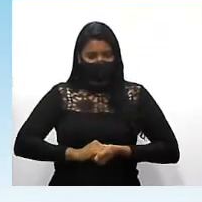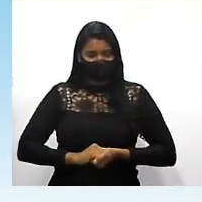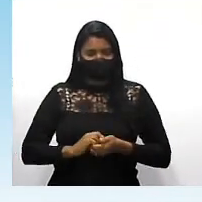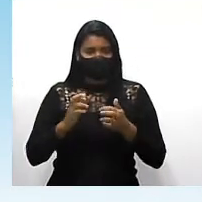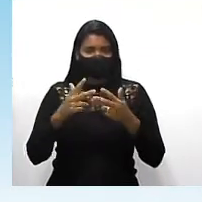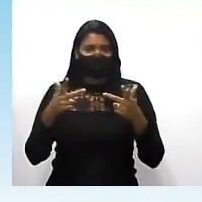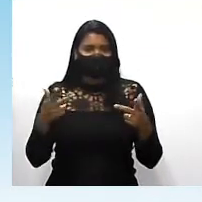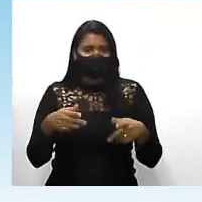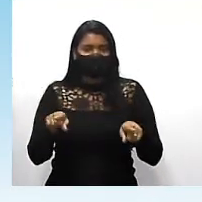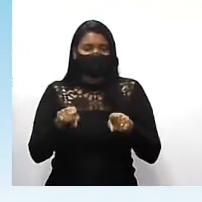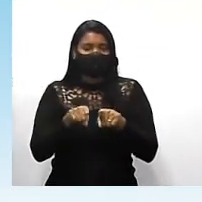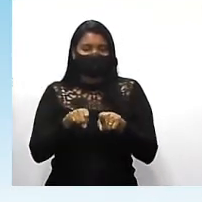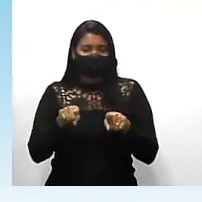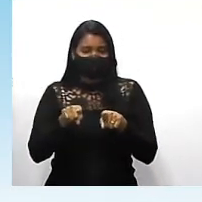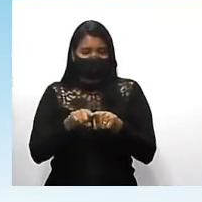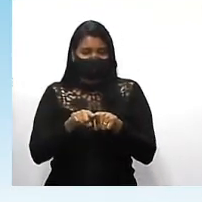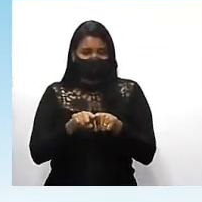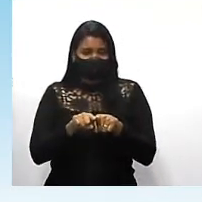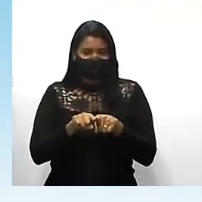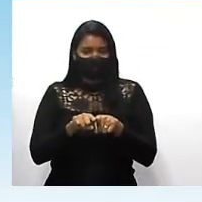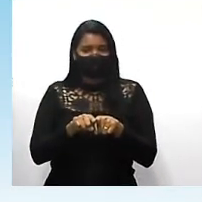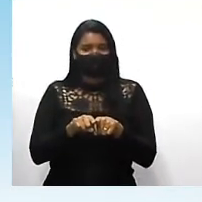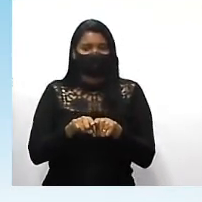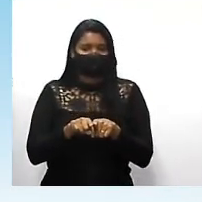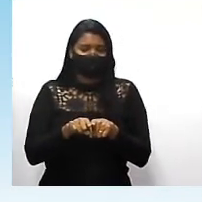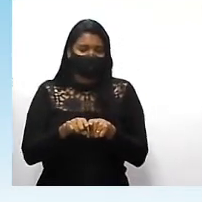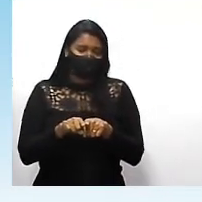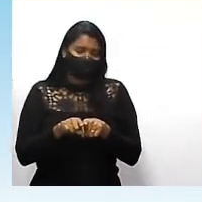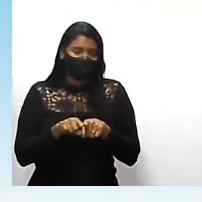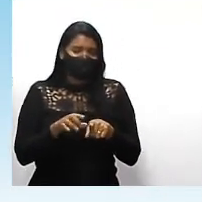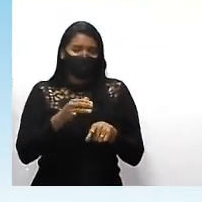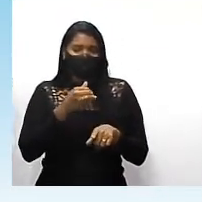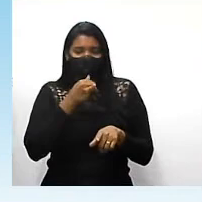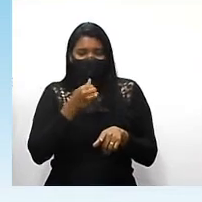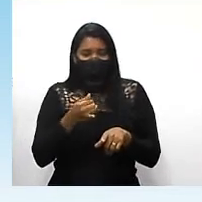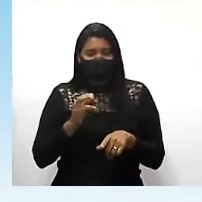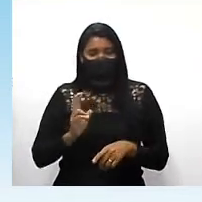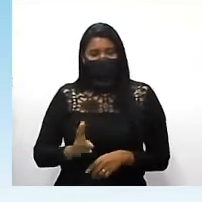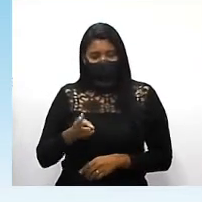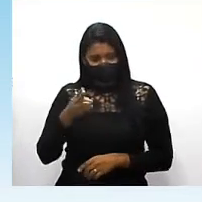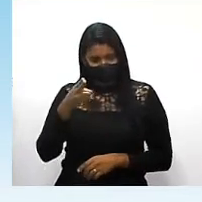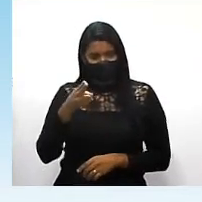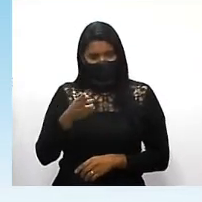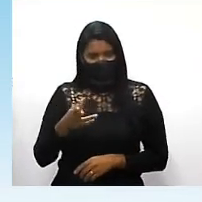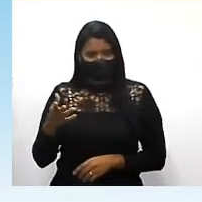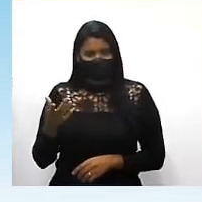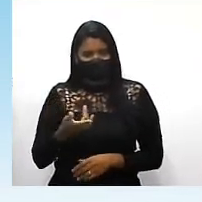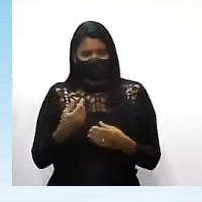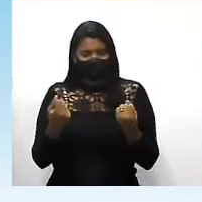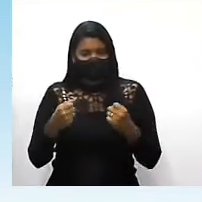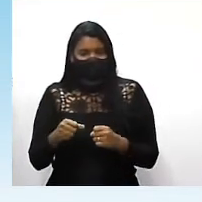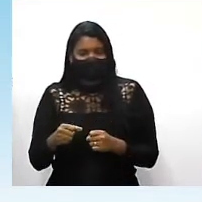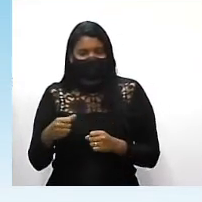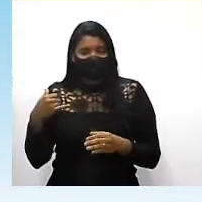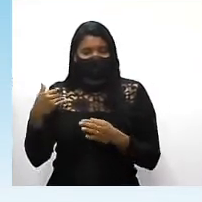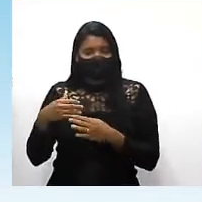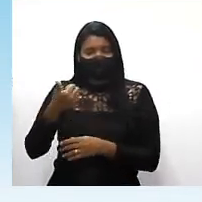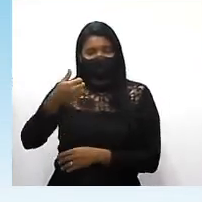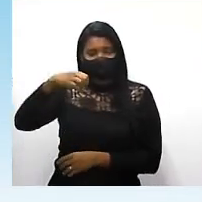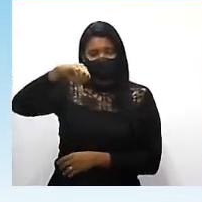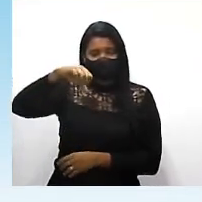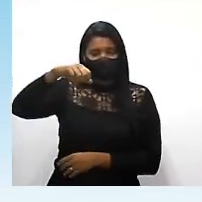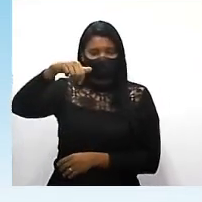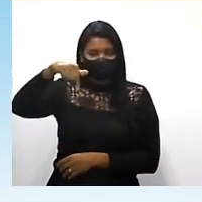que são relacionadas a fatores persistentes e emergentes? Então, desde 1973